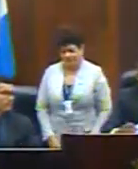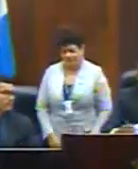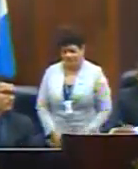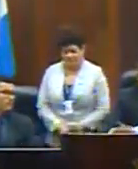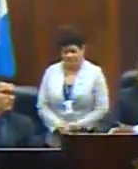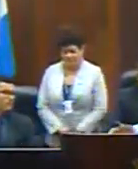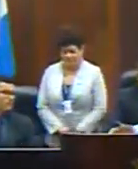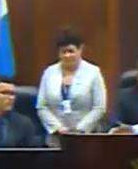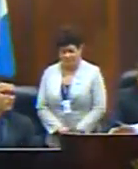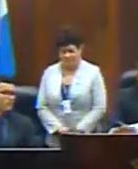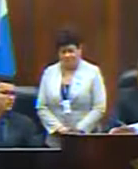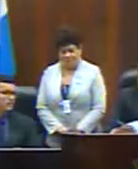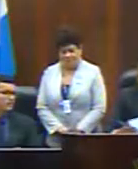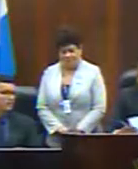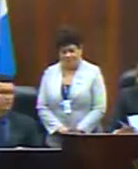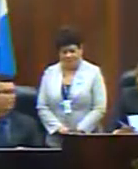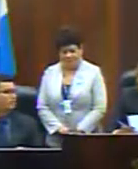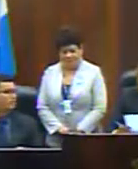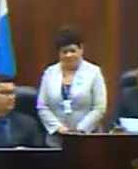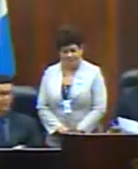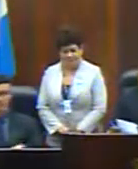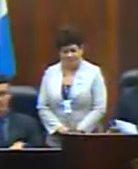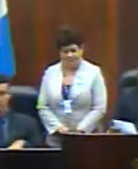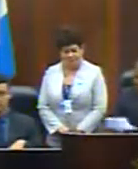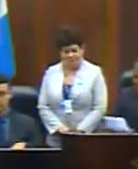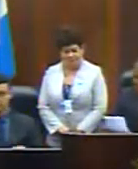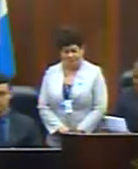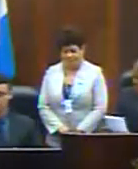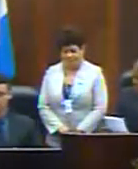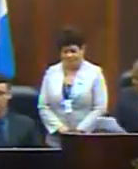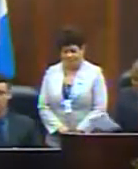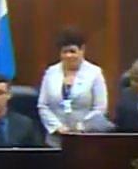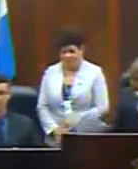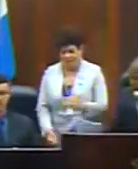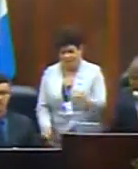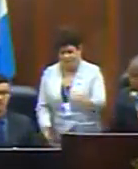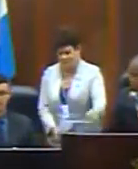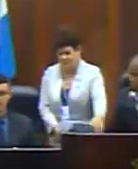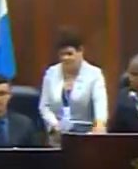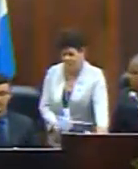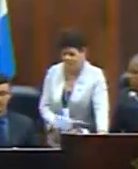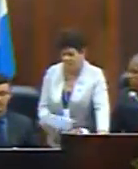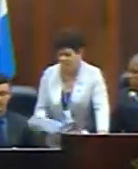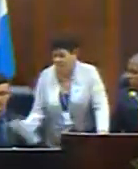Daremos a votação agora para o segundo secretário. Por favor, senhor primeiro secretário, faça a eleição.